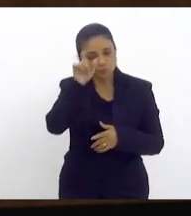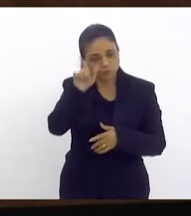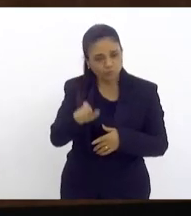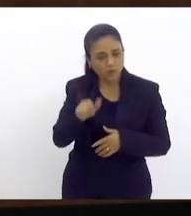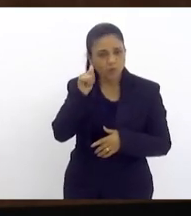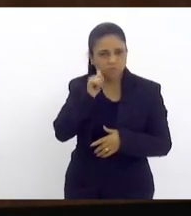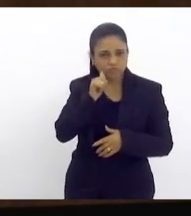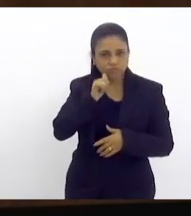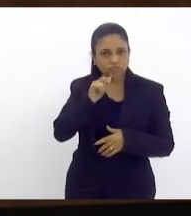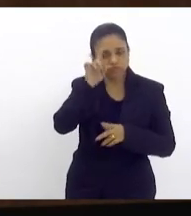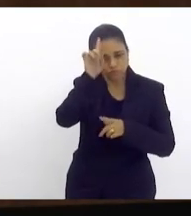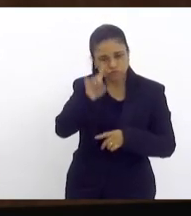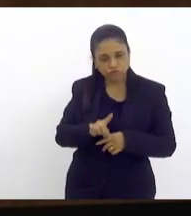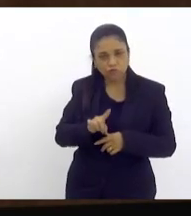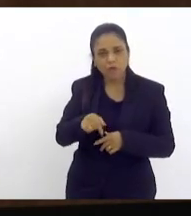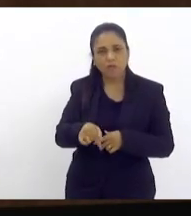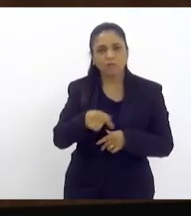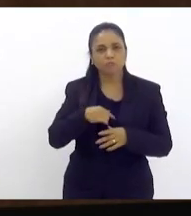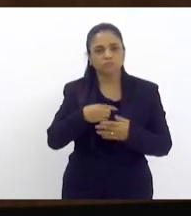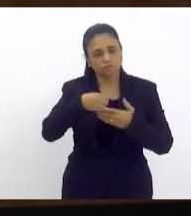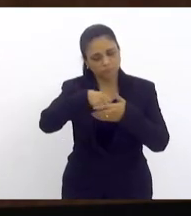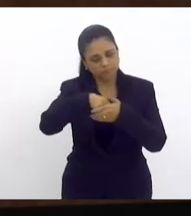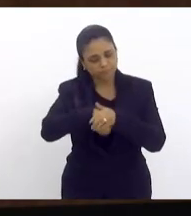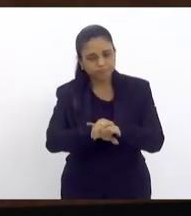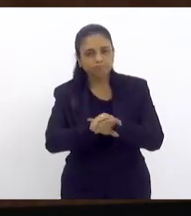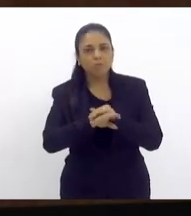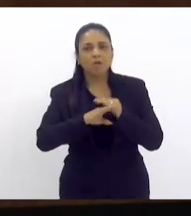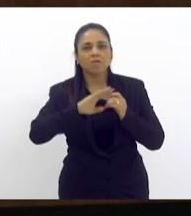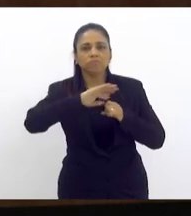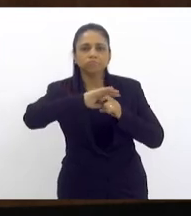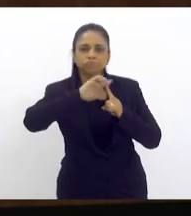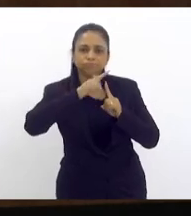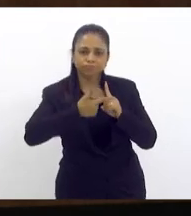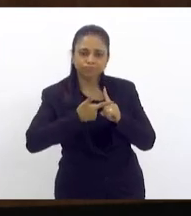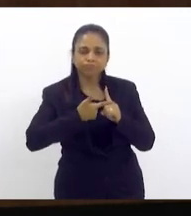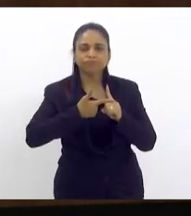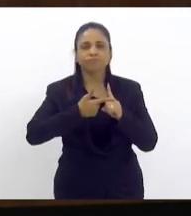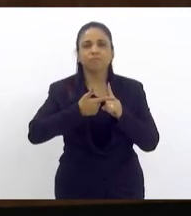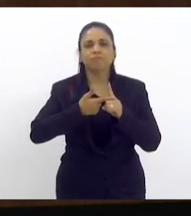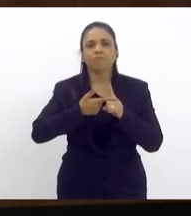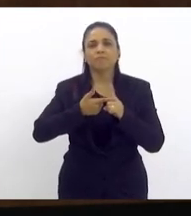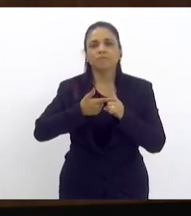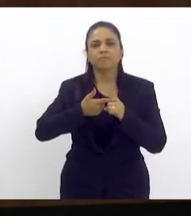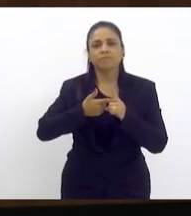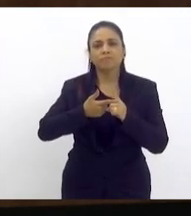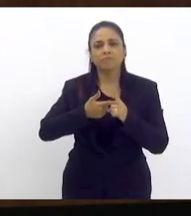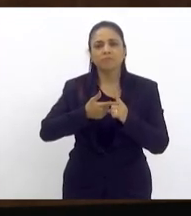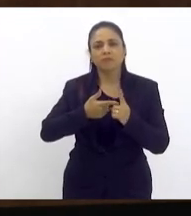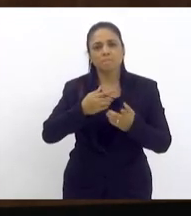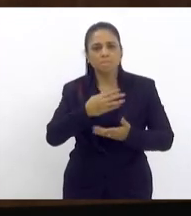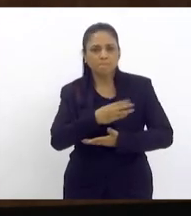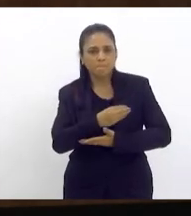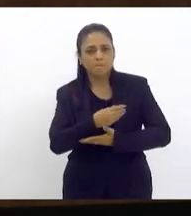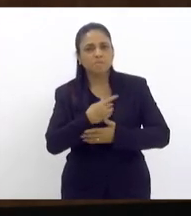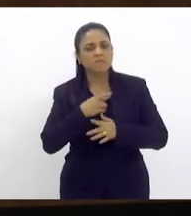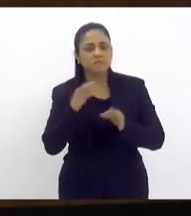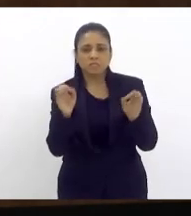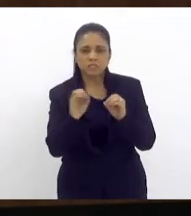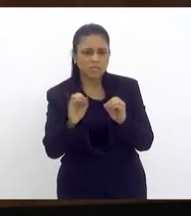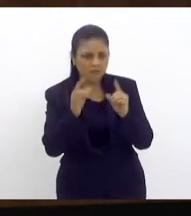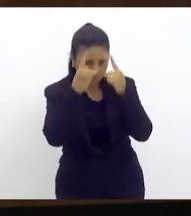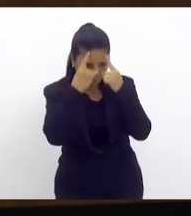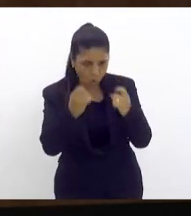de ser mãe parto Oriente gestantes sem ser aí violentadas por aqueles que deveriam cuidar Então